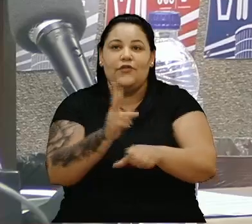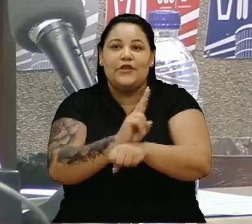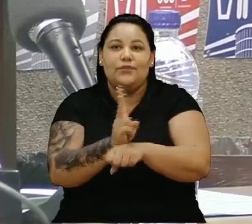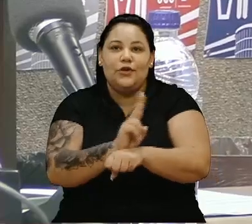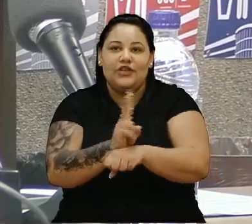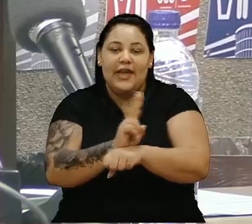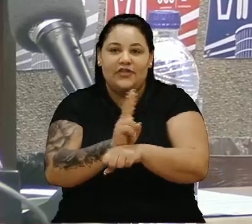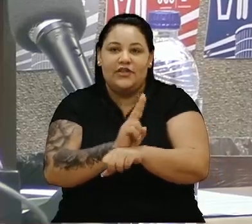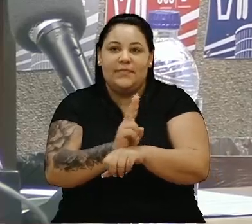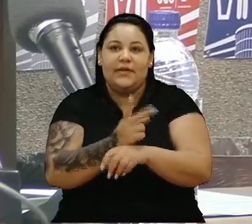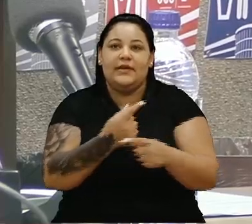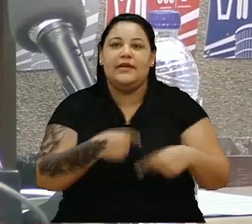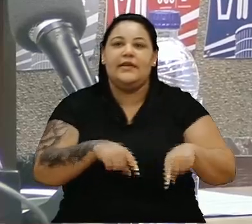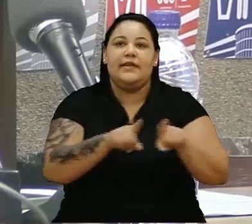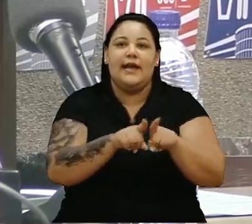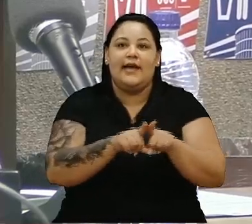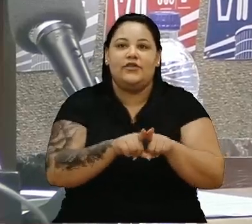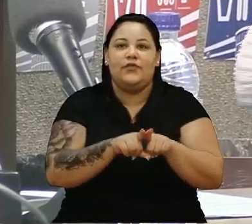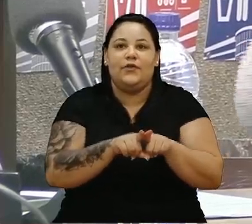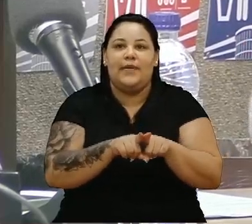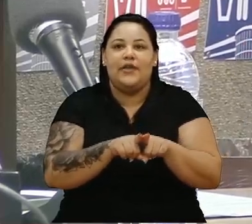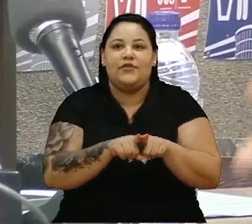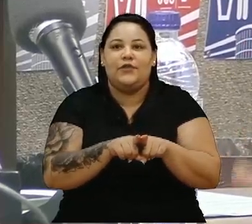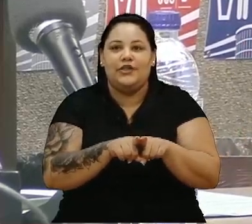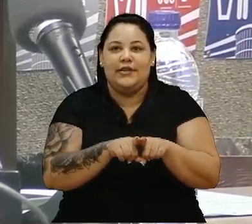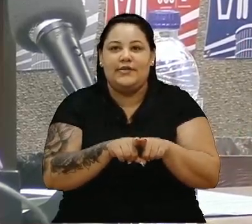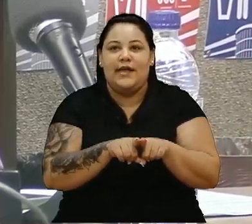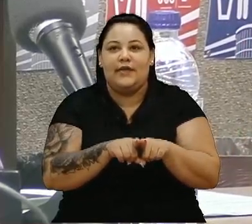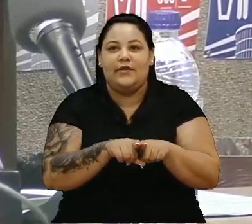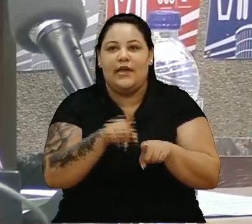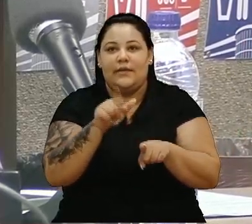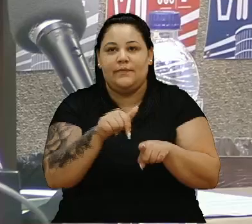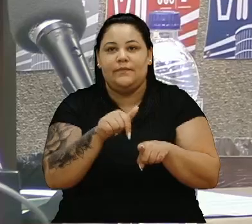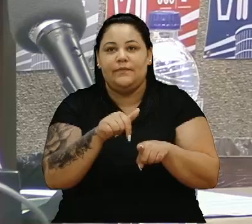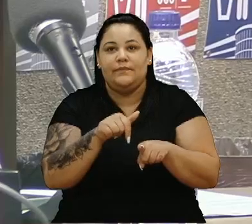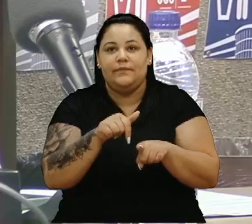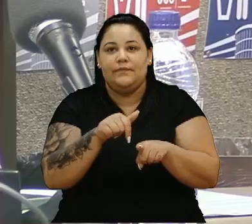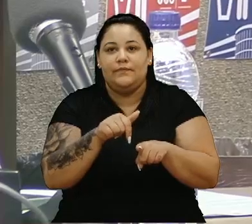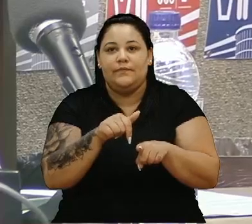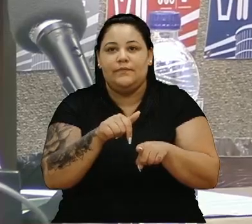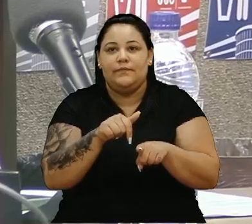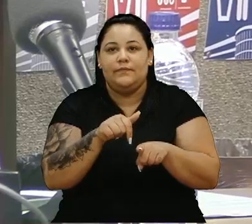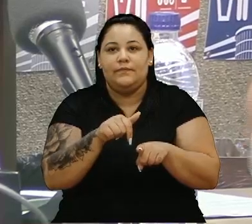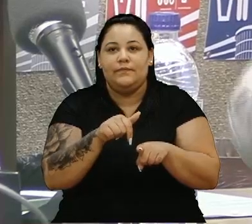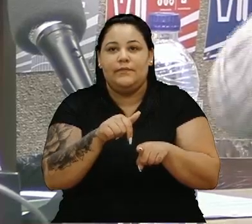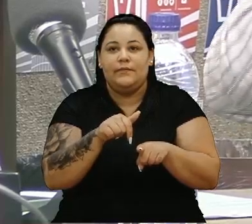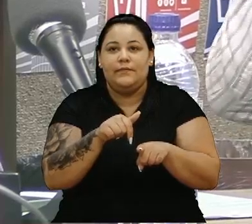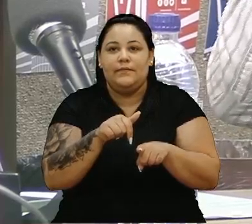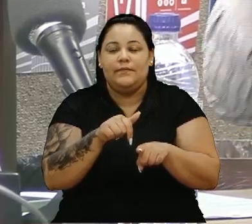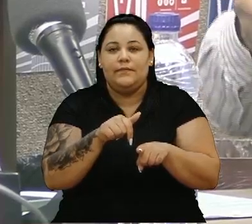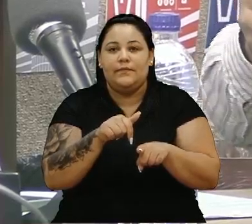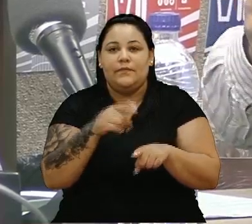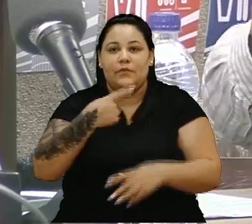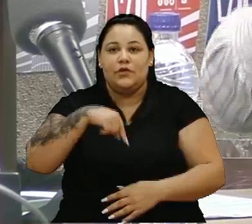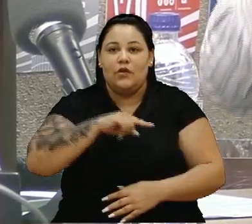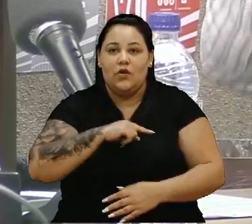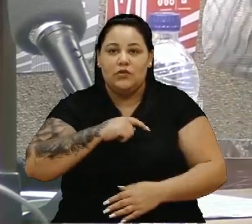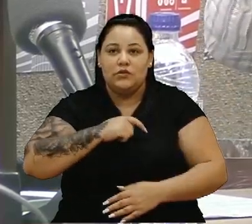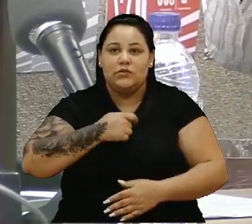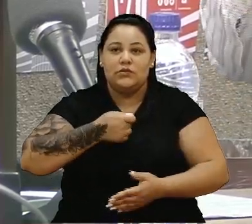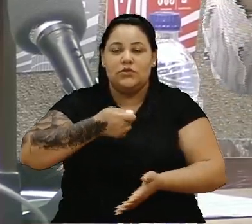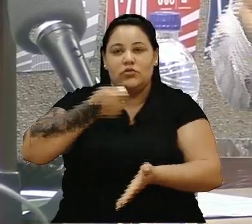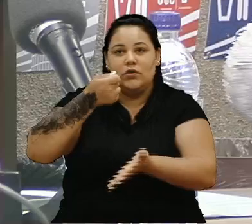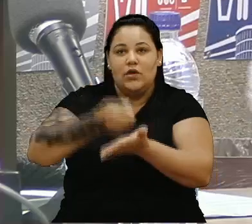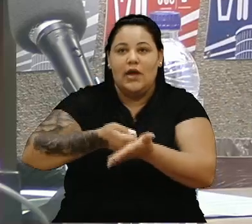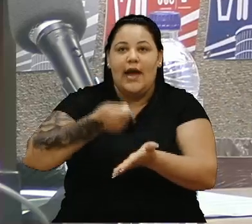tivemos o aumento das polícias militares, e eu gostaria de contar com a senhora também nessa causa, para que a gente lute